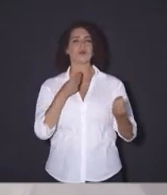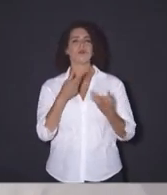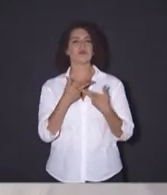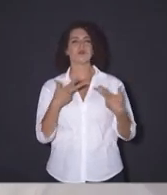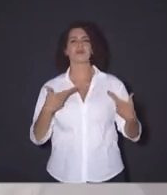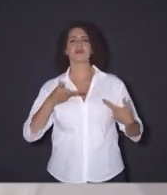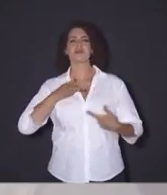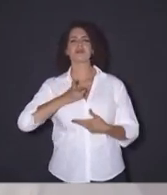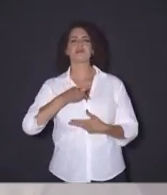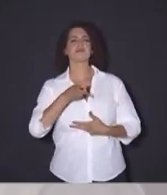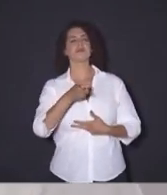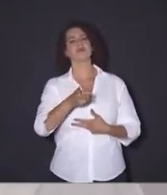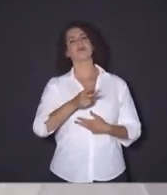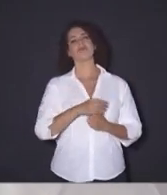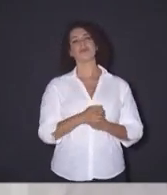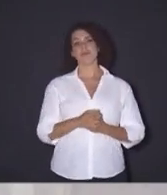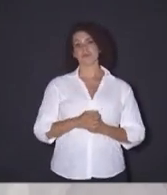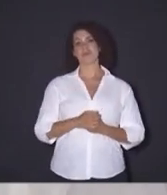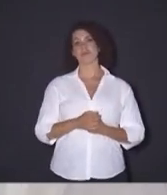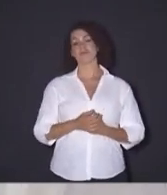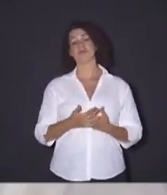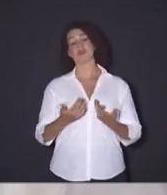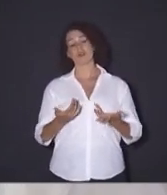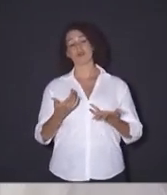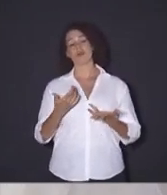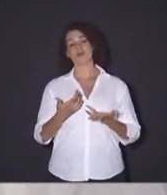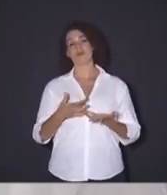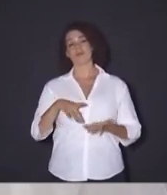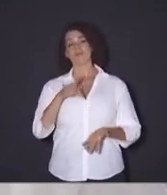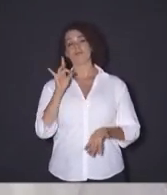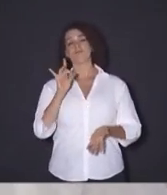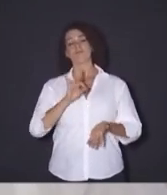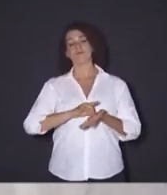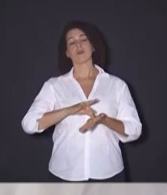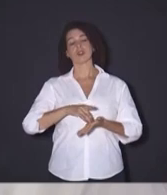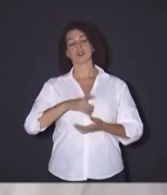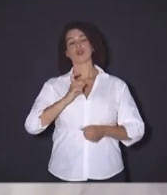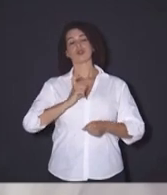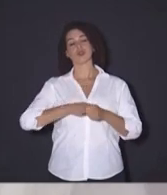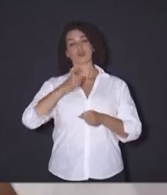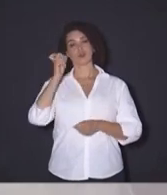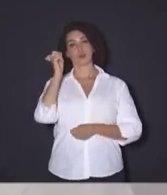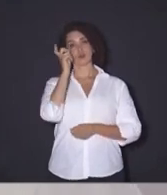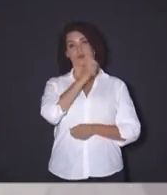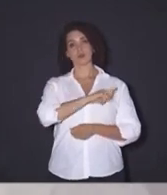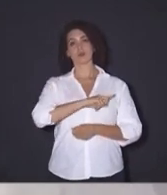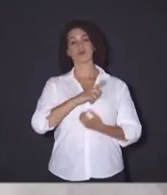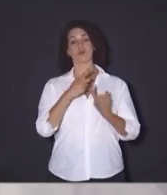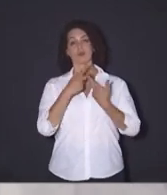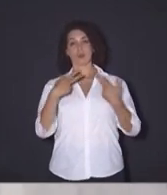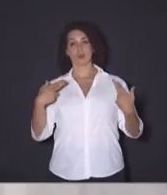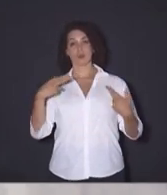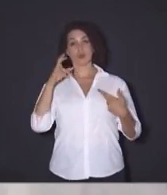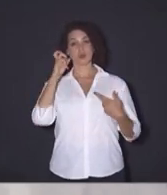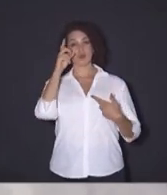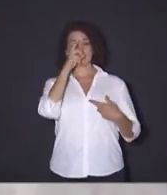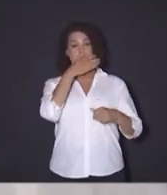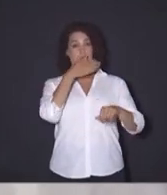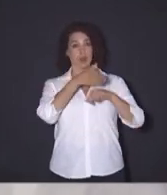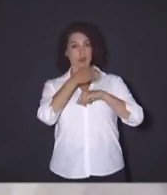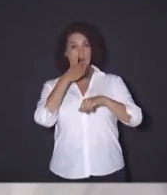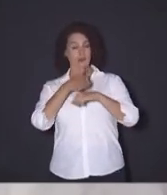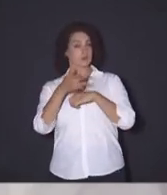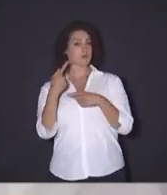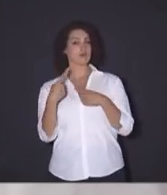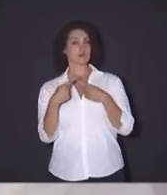mantém e aí nós temos uma dura realidade um dos elementos que nós temos dificuldade de acessar essas ações é